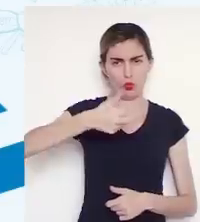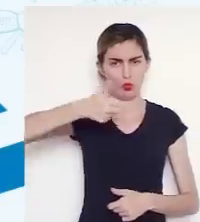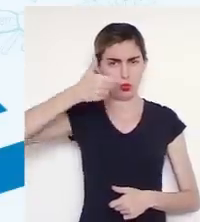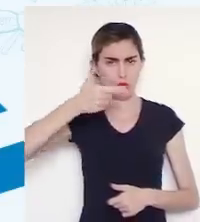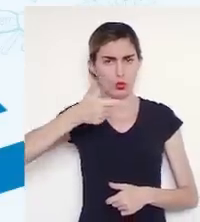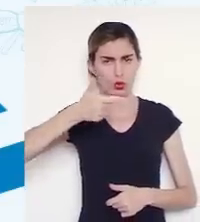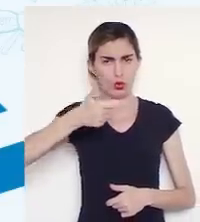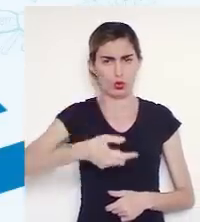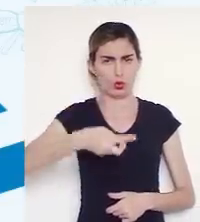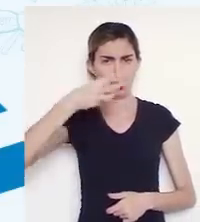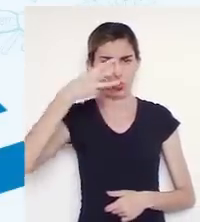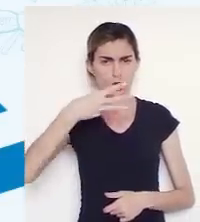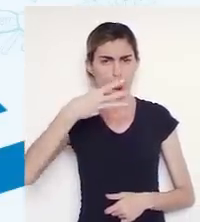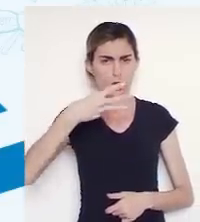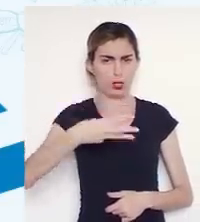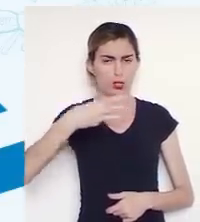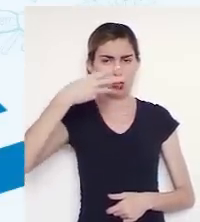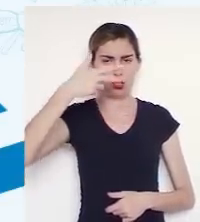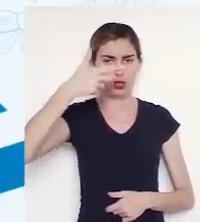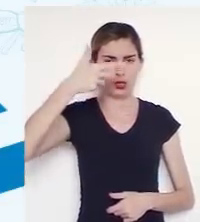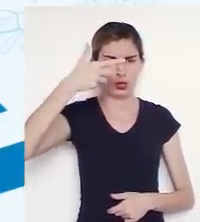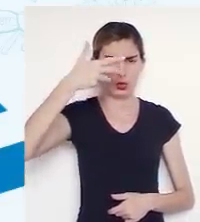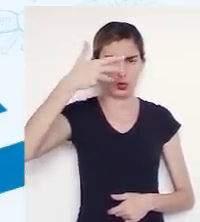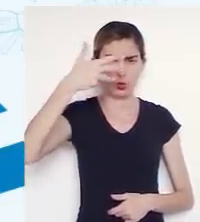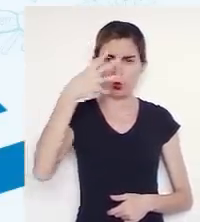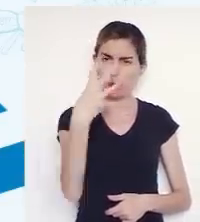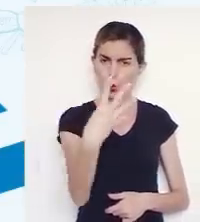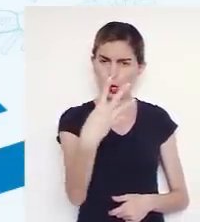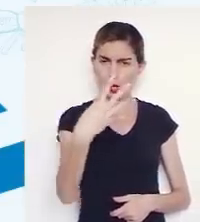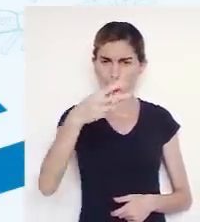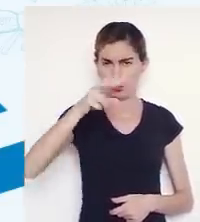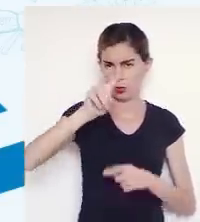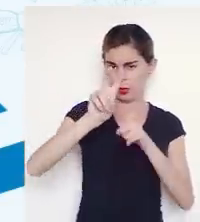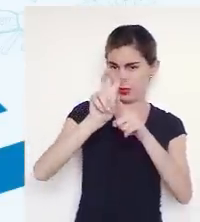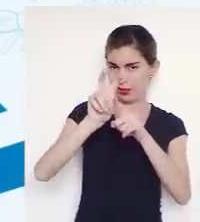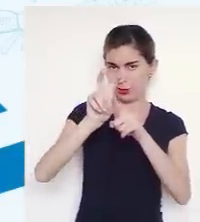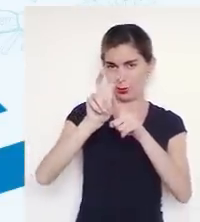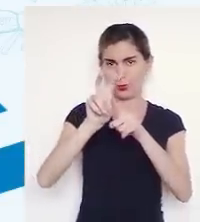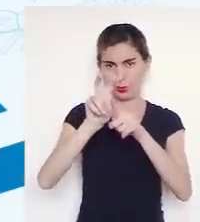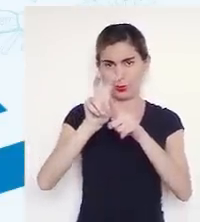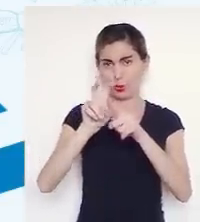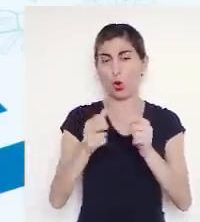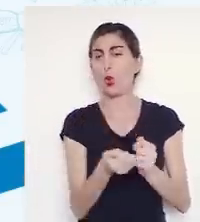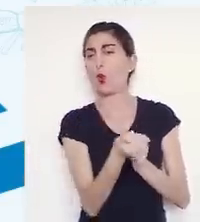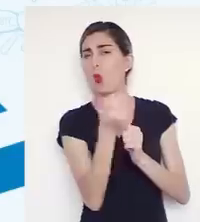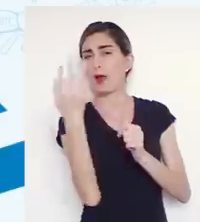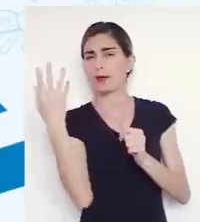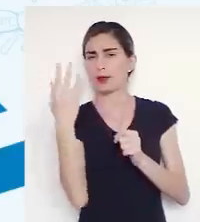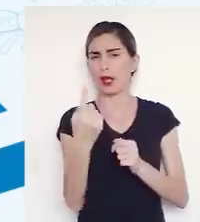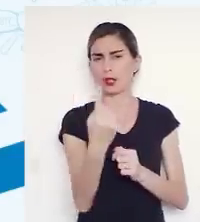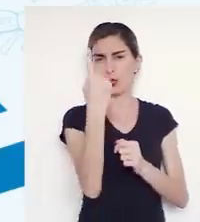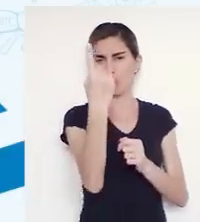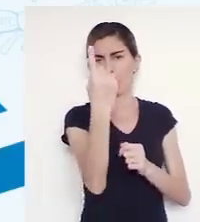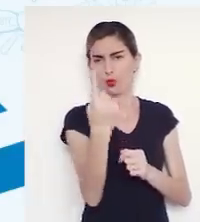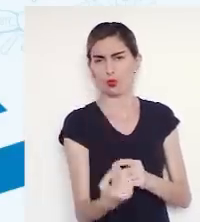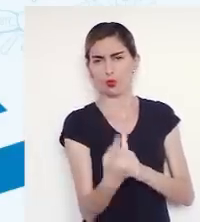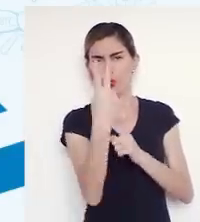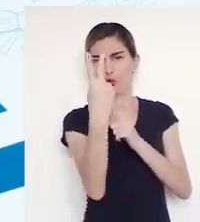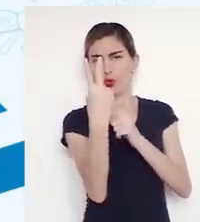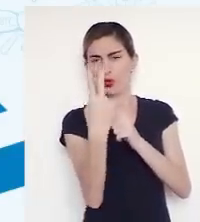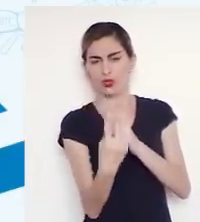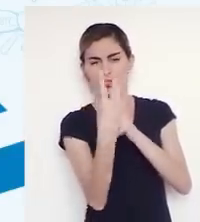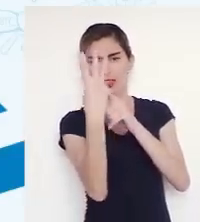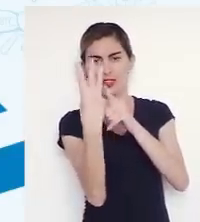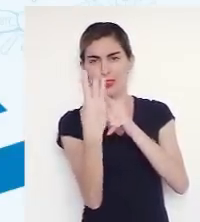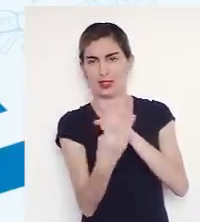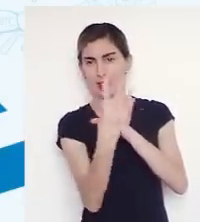A representação daquele número, representação artística, tá bom? Enquanto que o número em